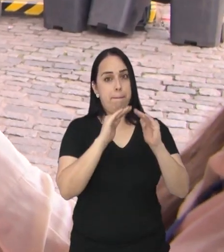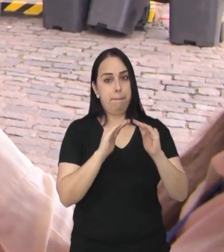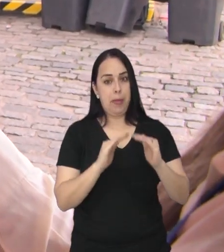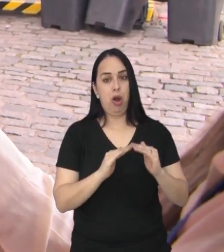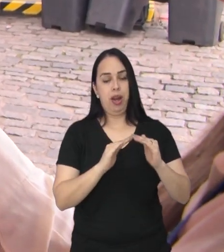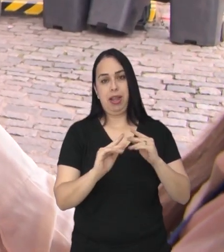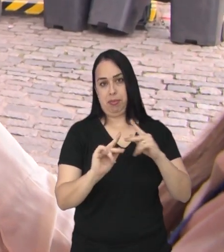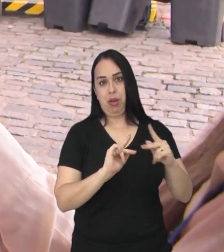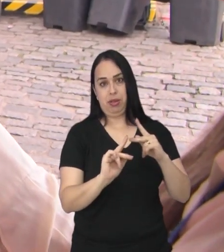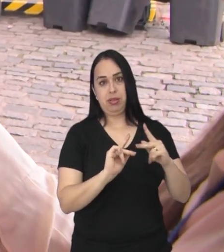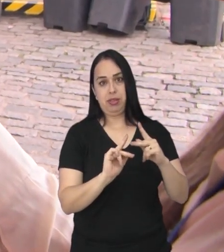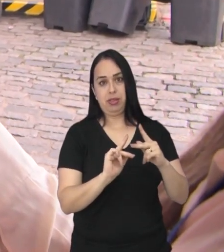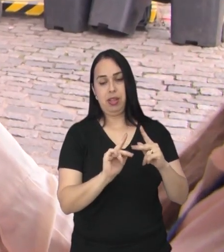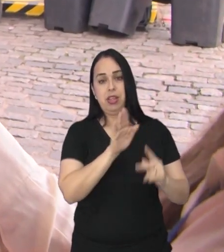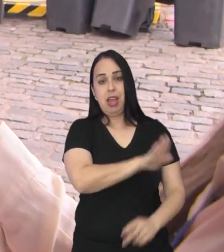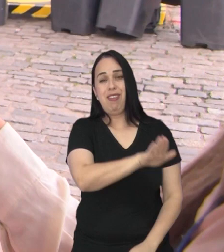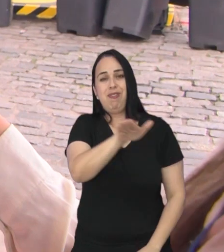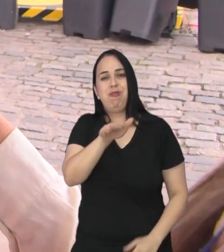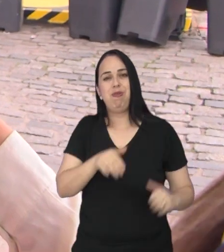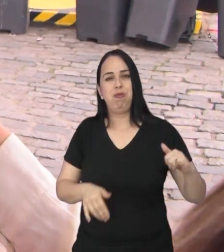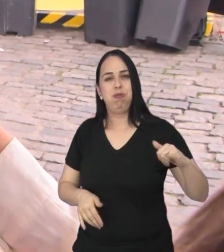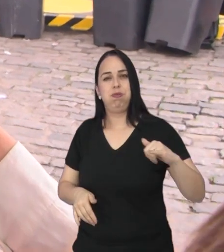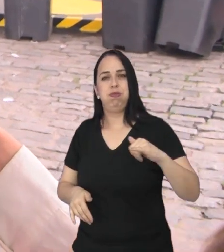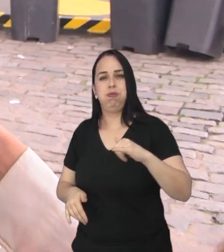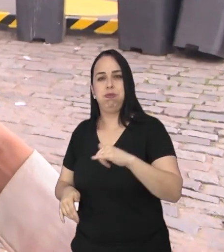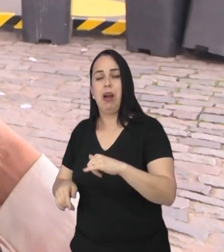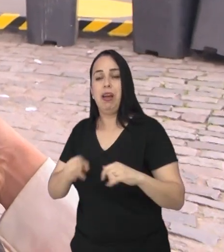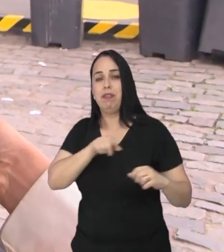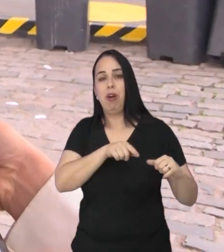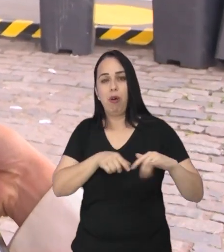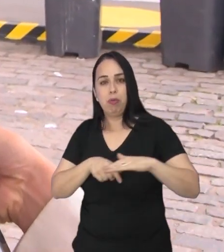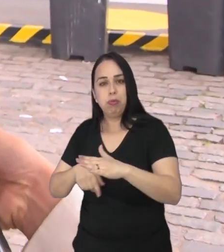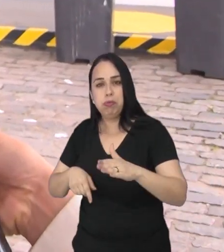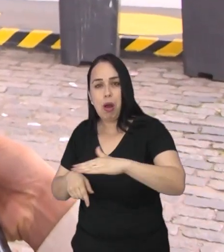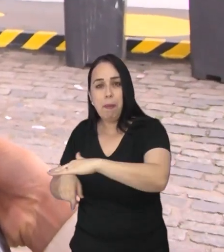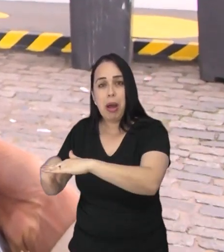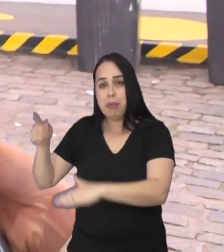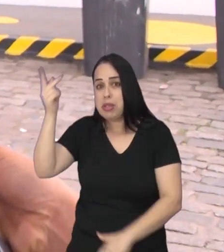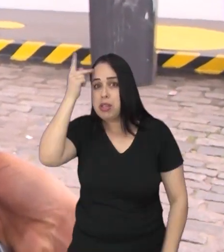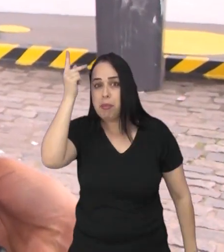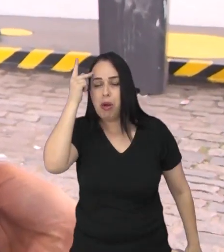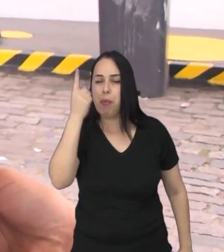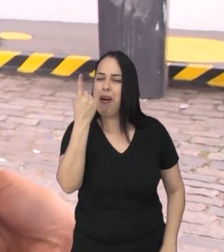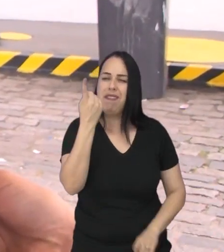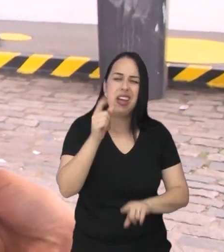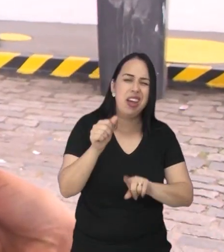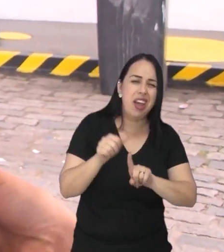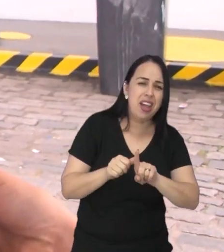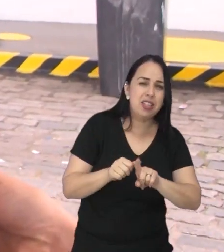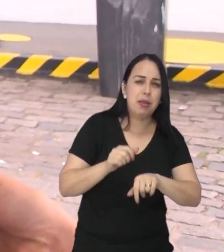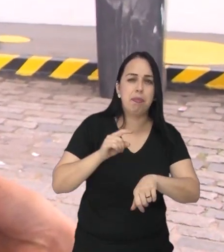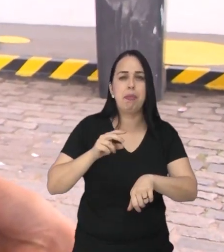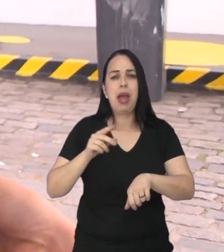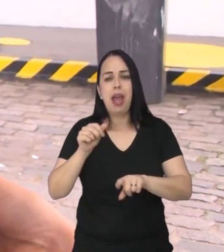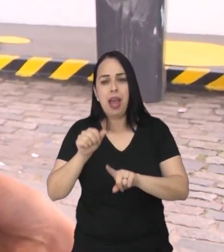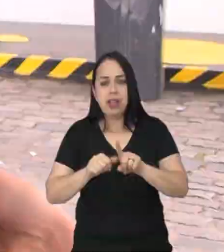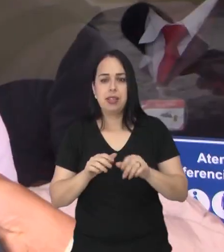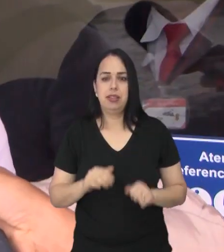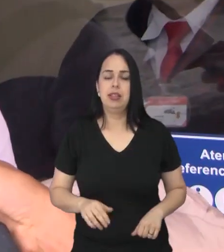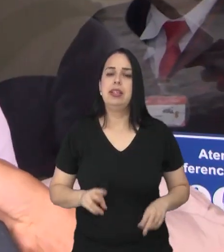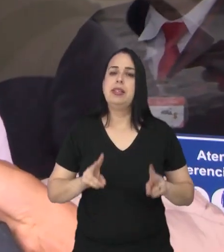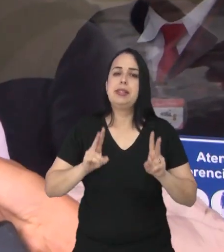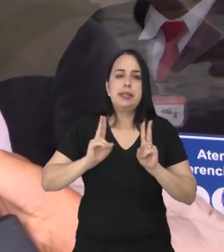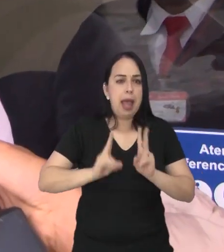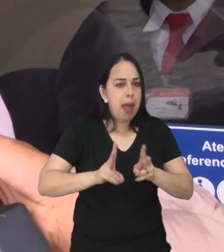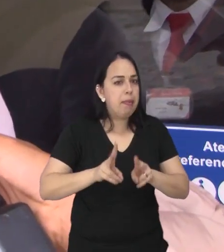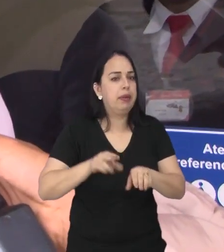moro aqui em São José e vou para São Paulo, vamos uma vez por mês, mas não é de transporte público.